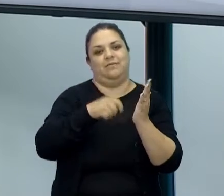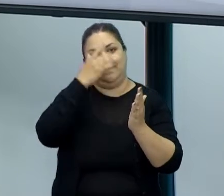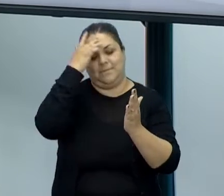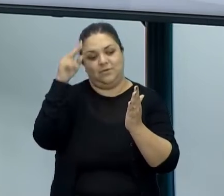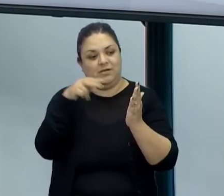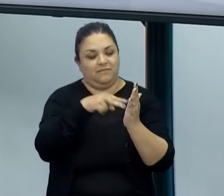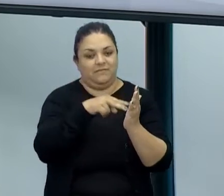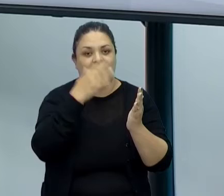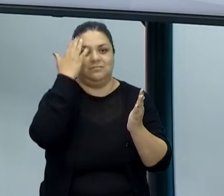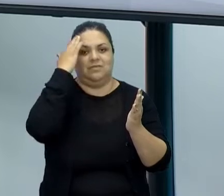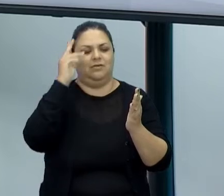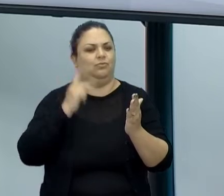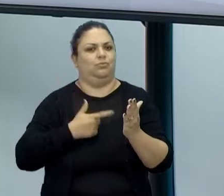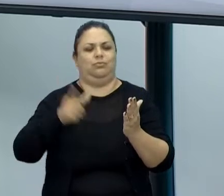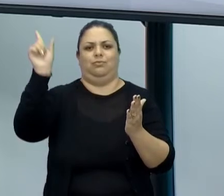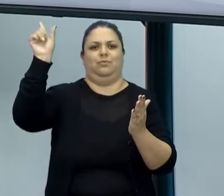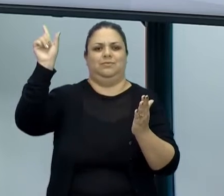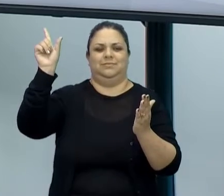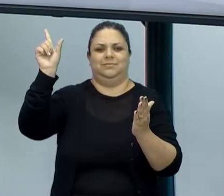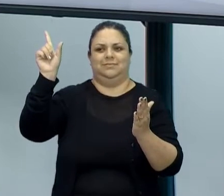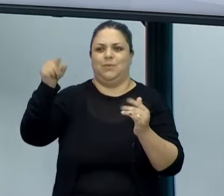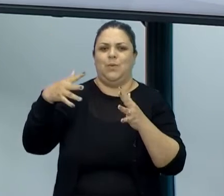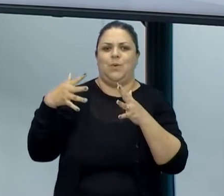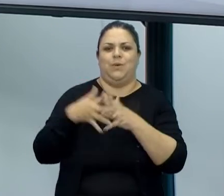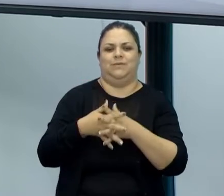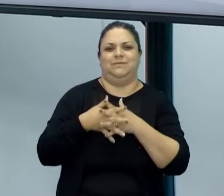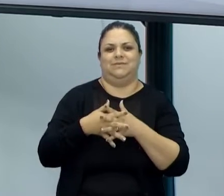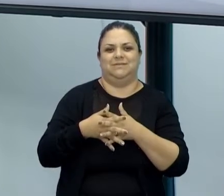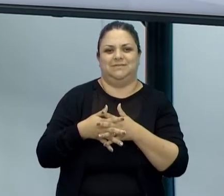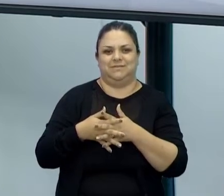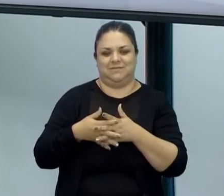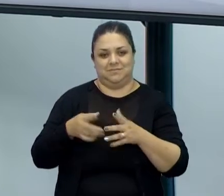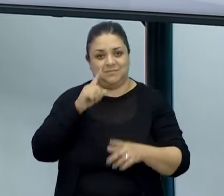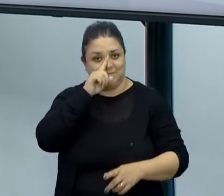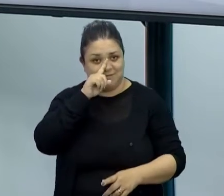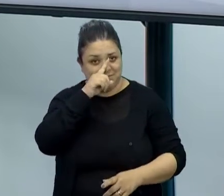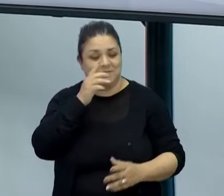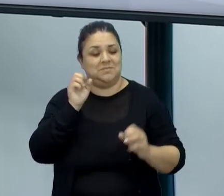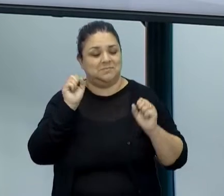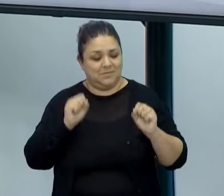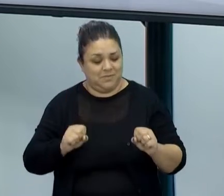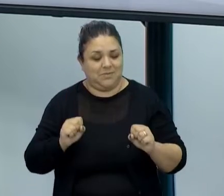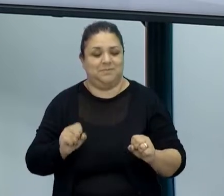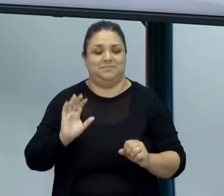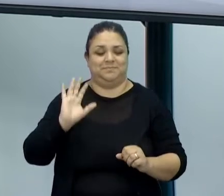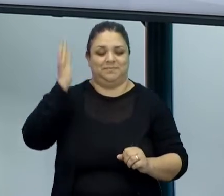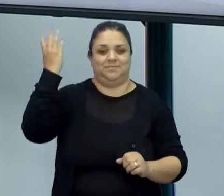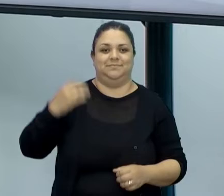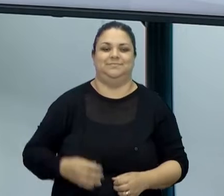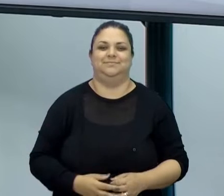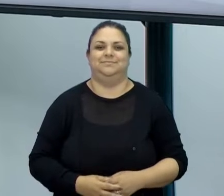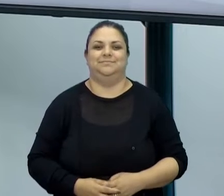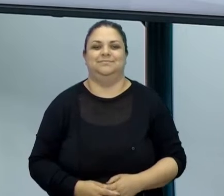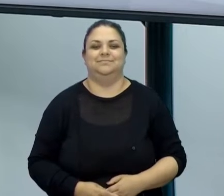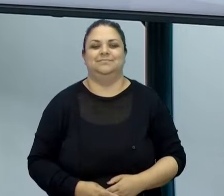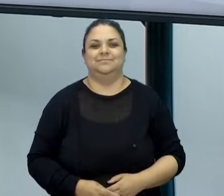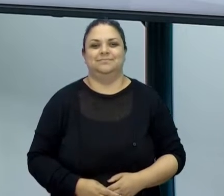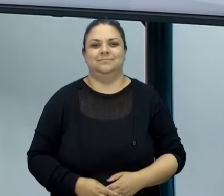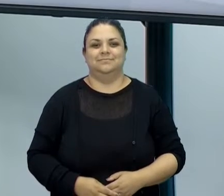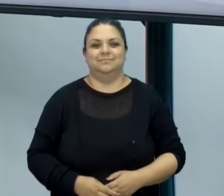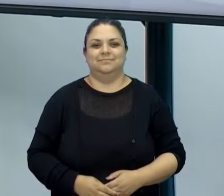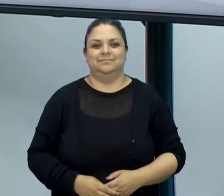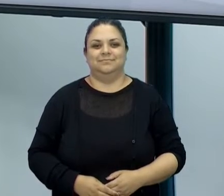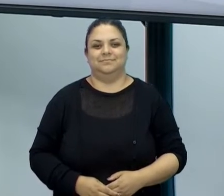interpretar aquilo, ela interpreta completamente diferente daquilo que você imaginava, né? Então isso pode acontecer sim. E aí,